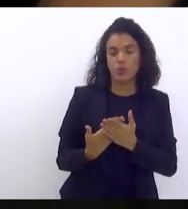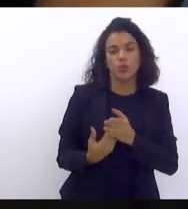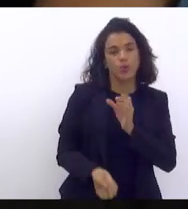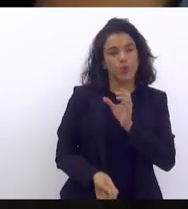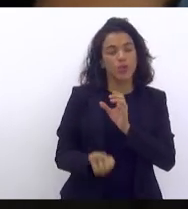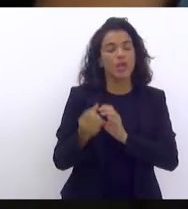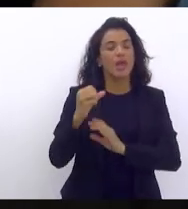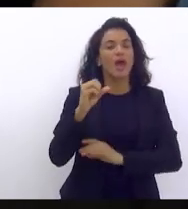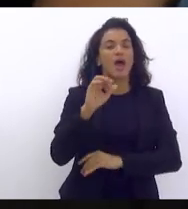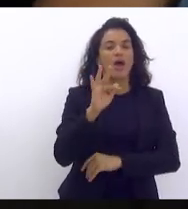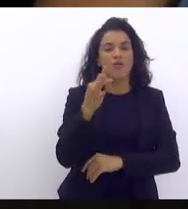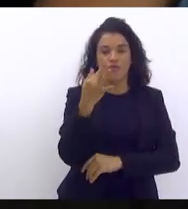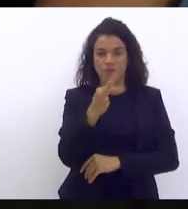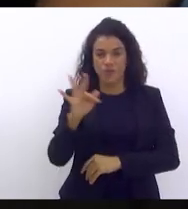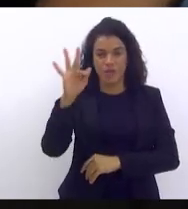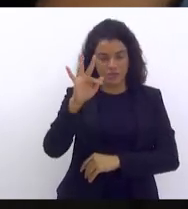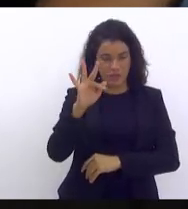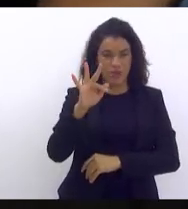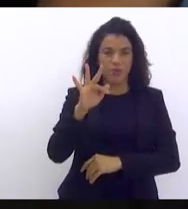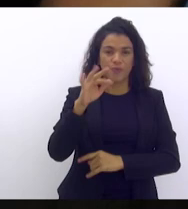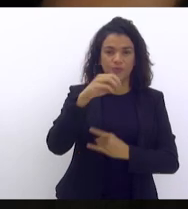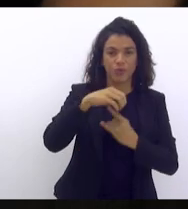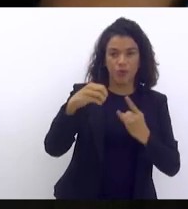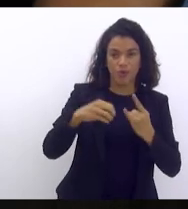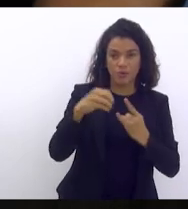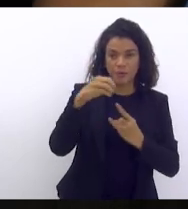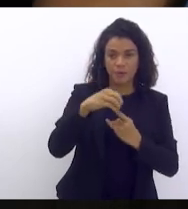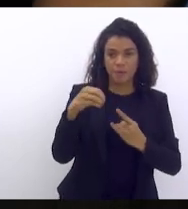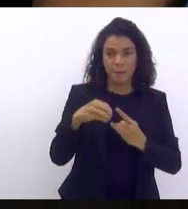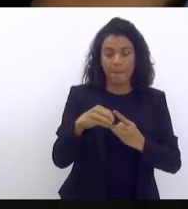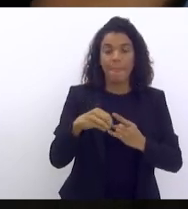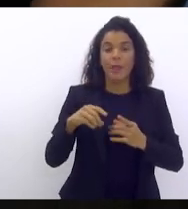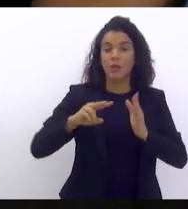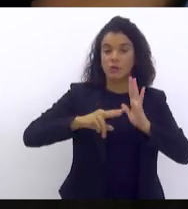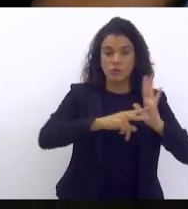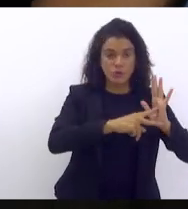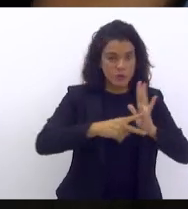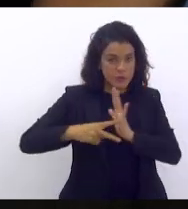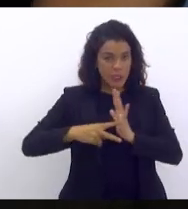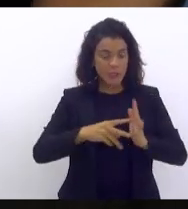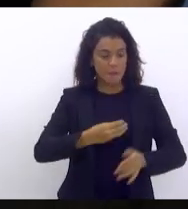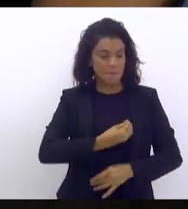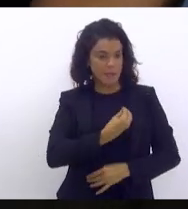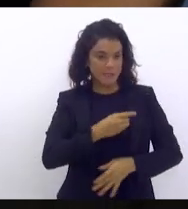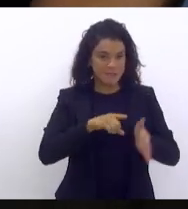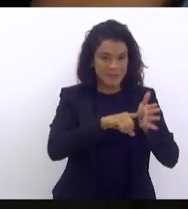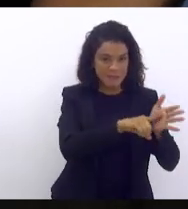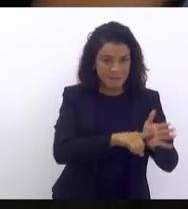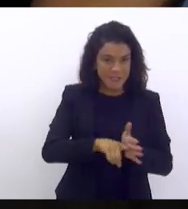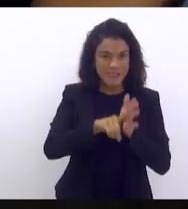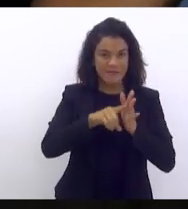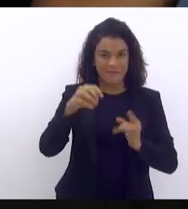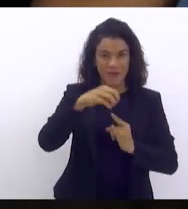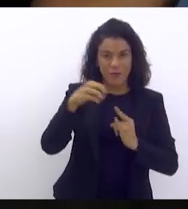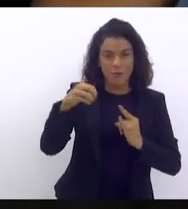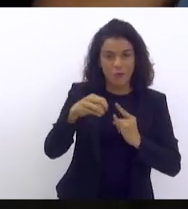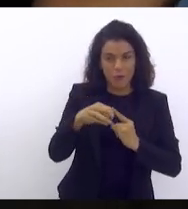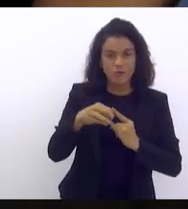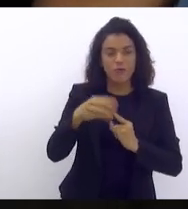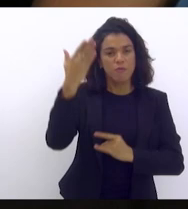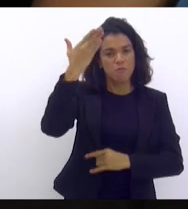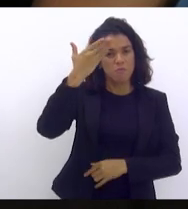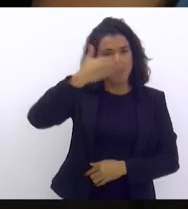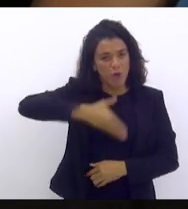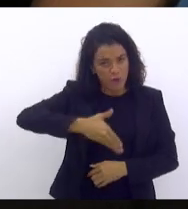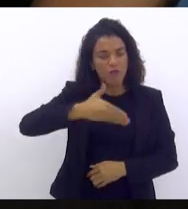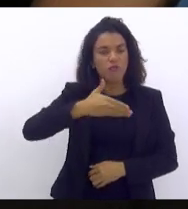Oswaldo Cruz faz junto com os sindicatos, que é importante dizer que os sindicatos participam da pesquisa na Fiocruz, lá ficou evidenciado,